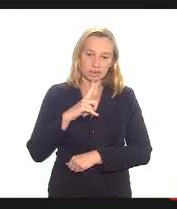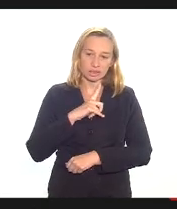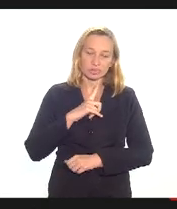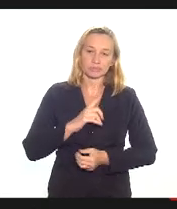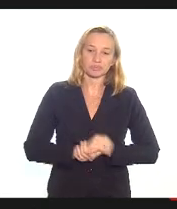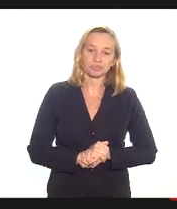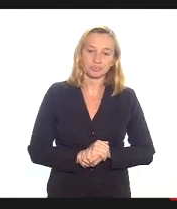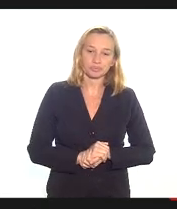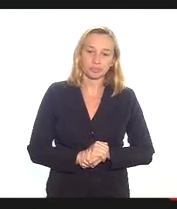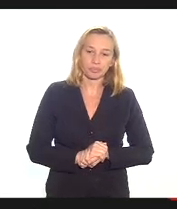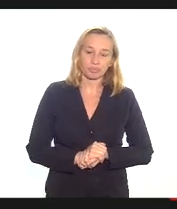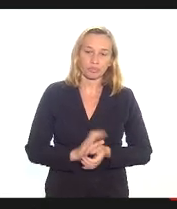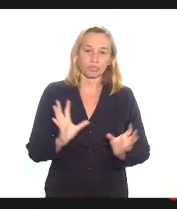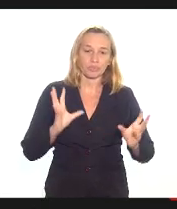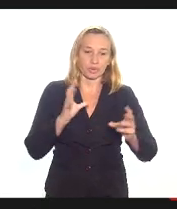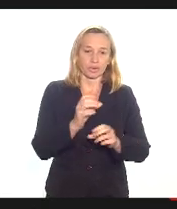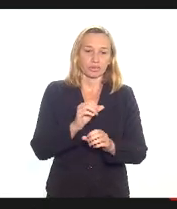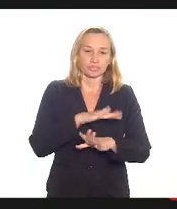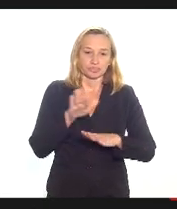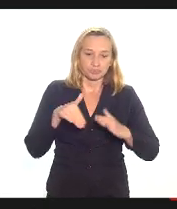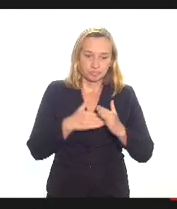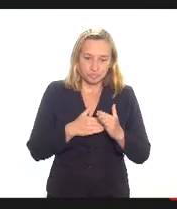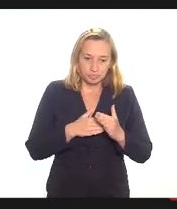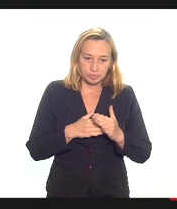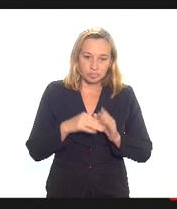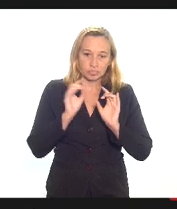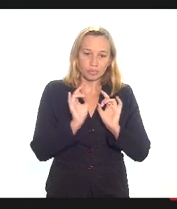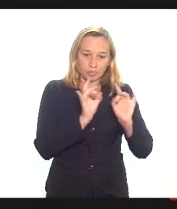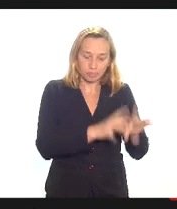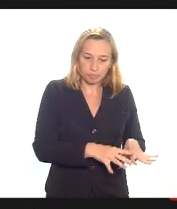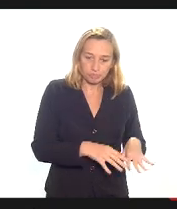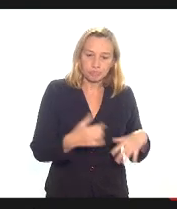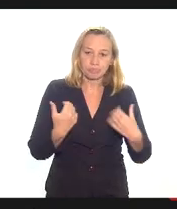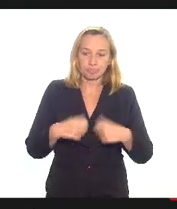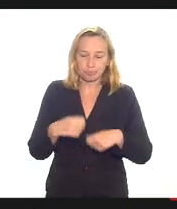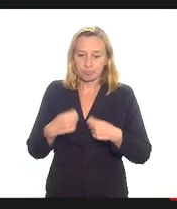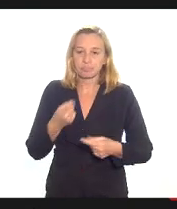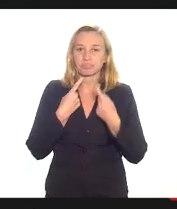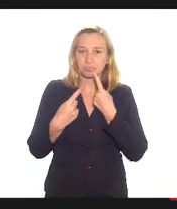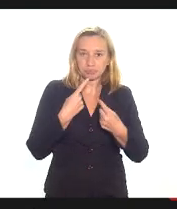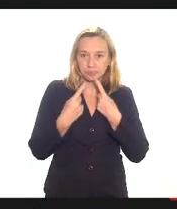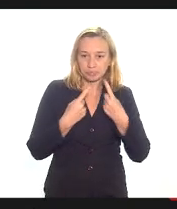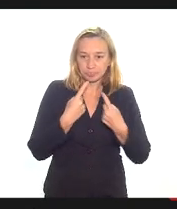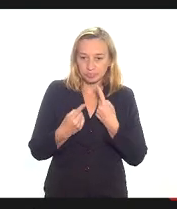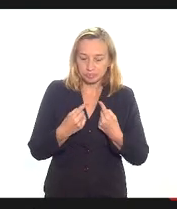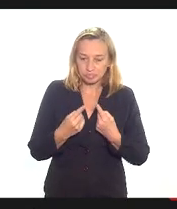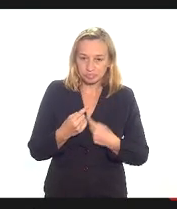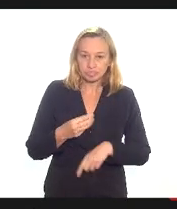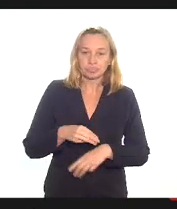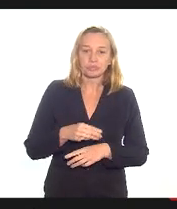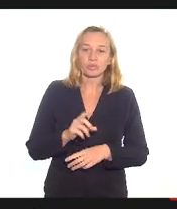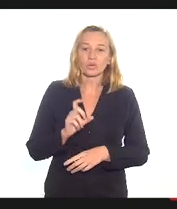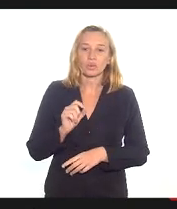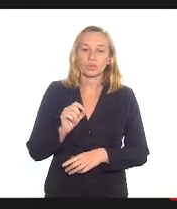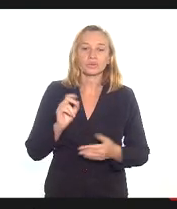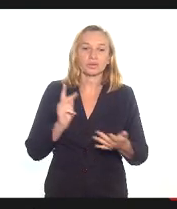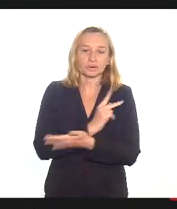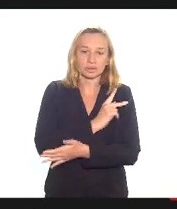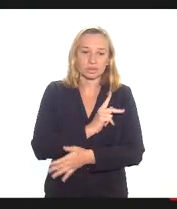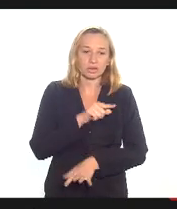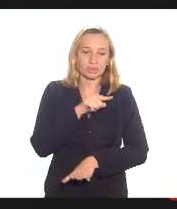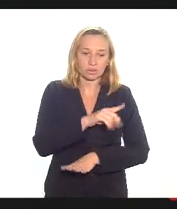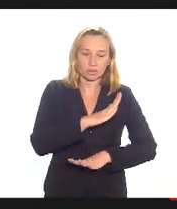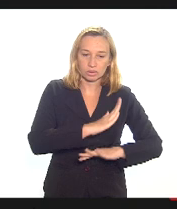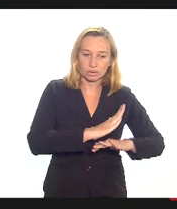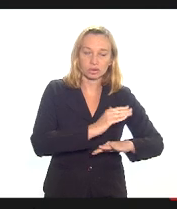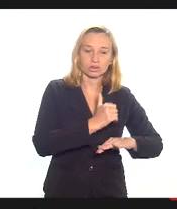ser responsáveis pelo total do provisionamento de abandono. Então, merece ser discutido o que aconteceu com esse